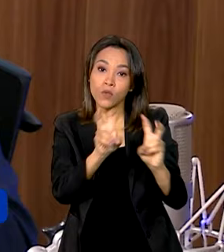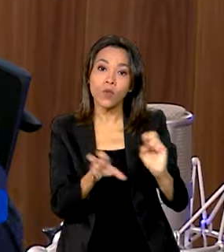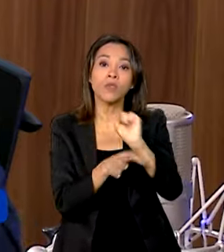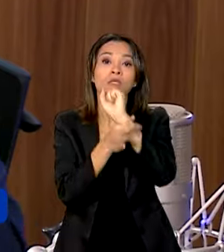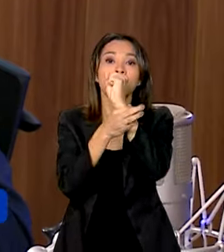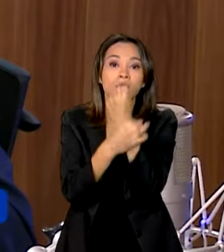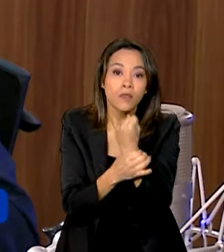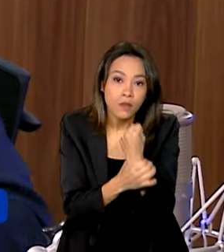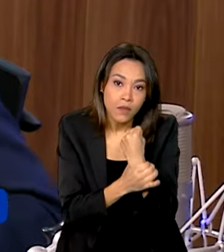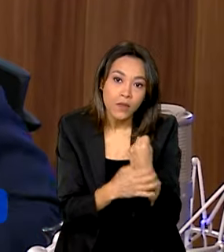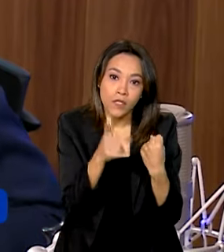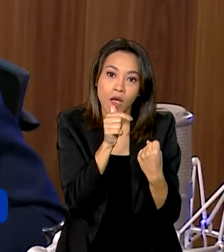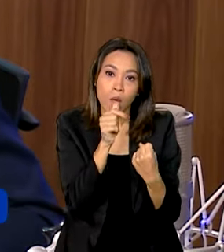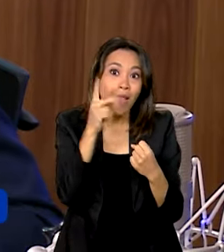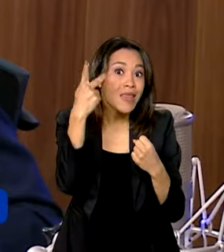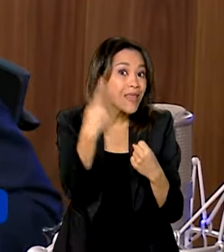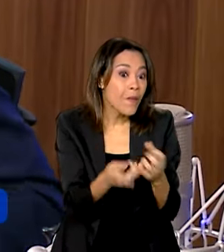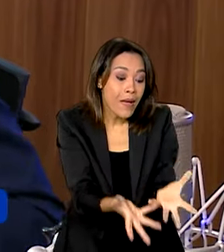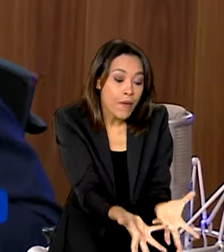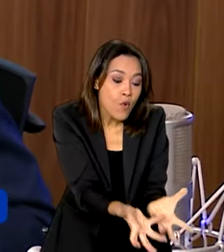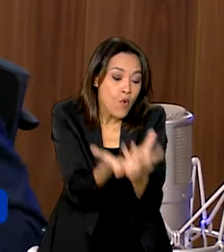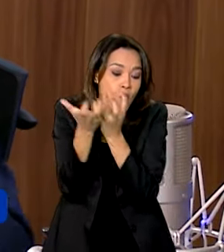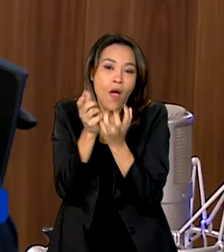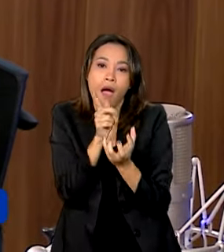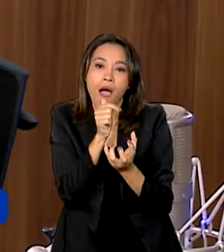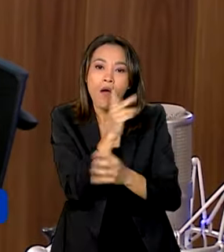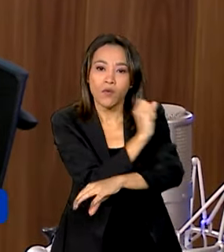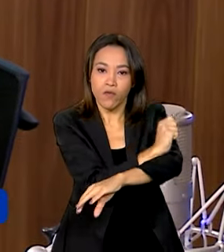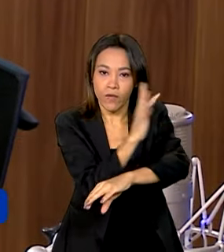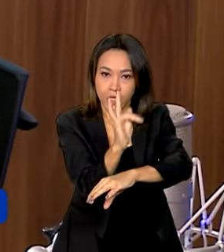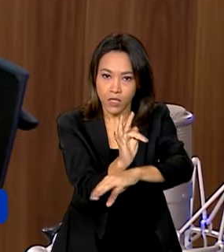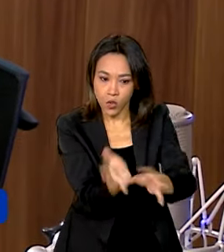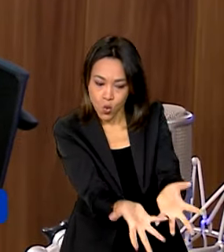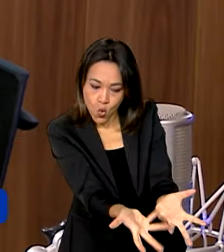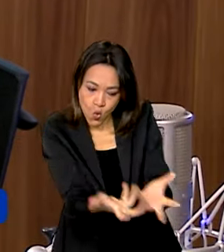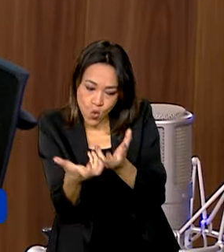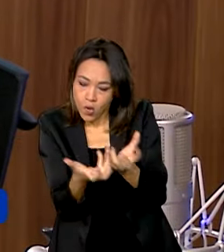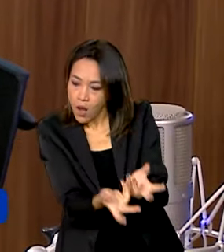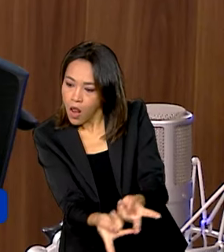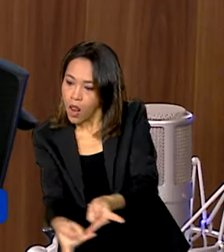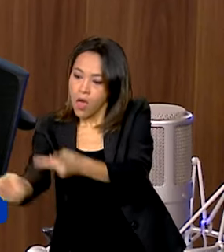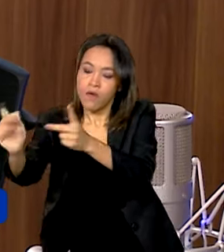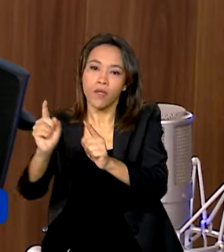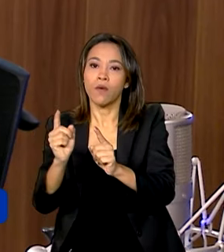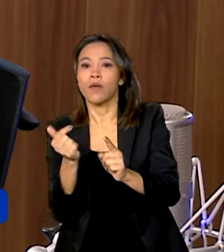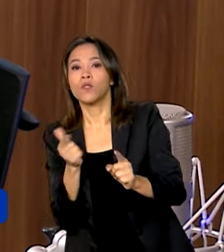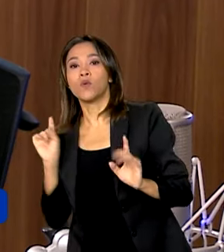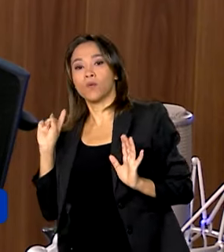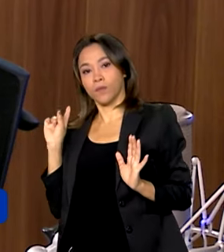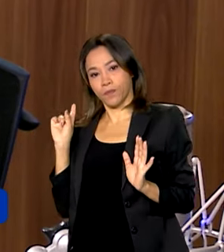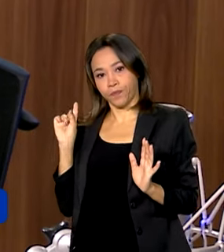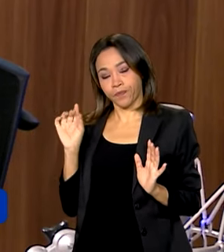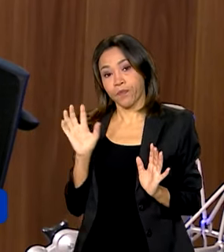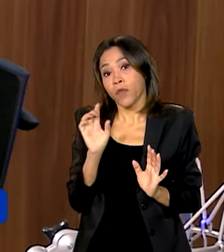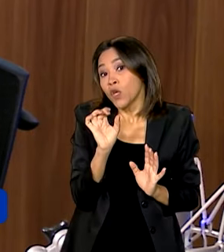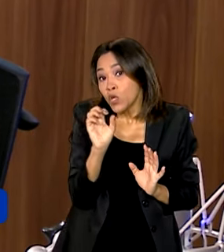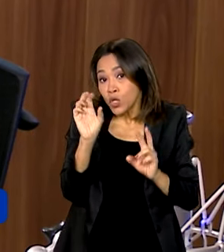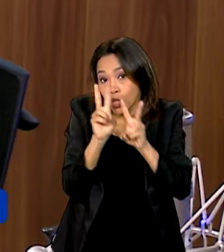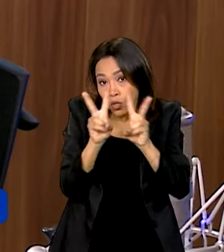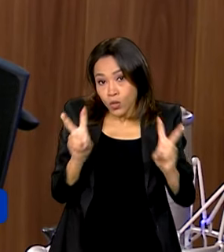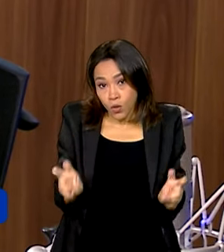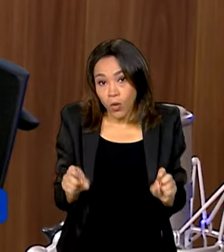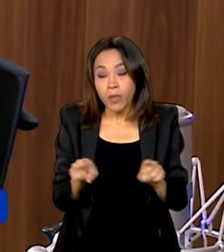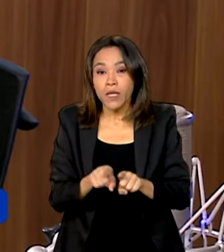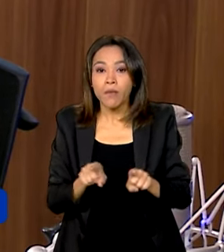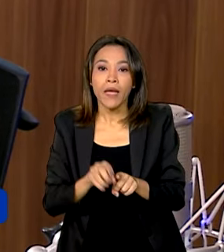estão diretamente pegando água do São Francisco no caso da dutora do Agreste pernambucano Essa é uma das obras